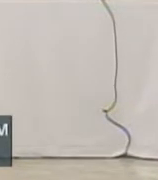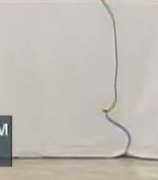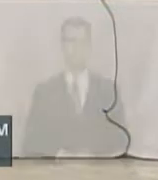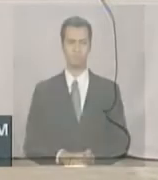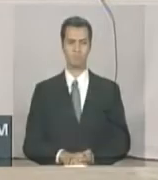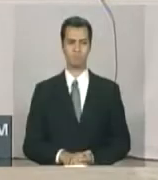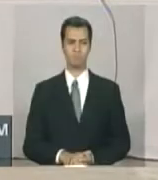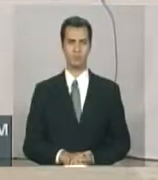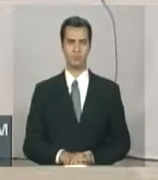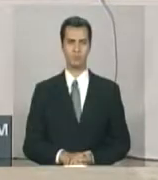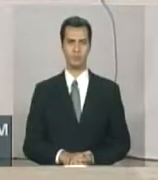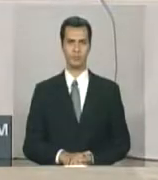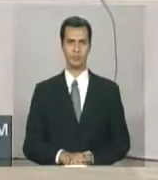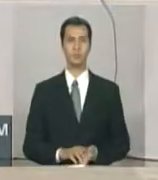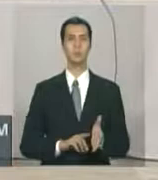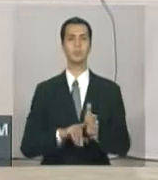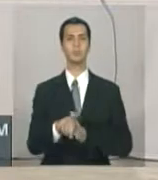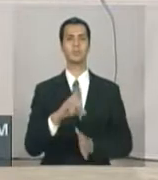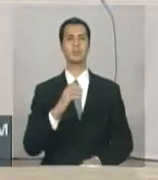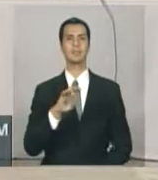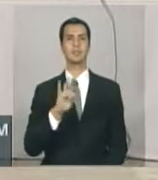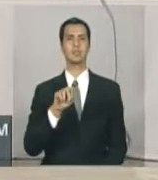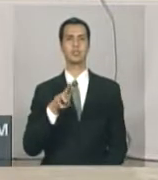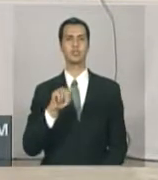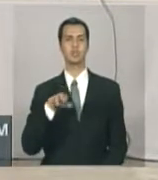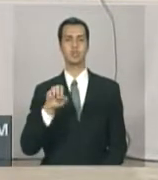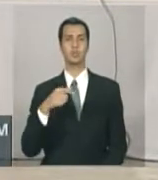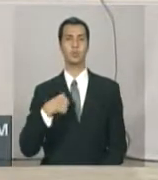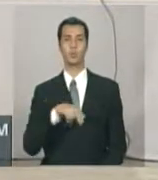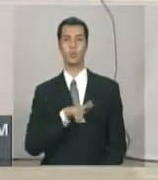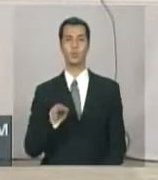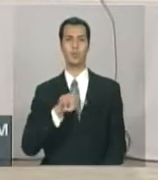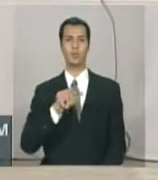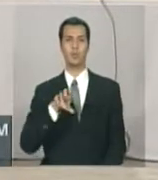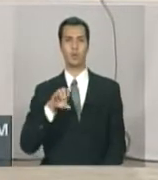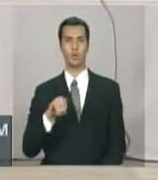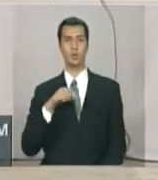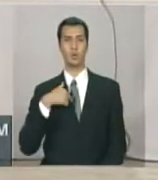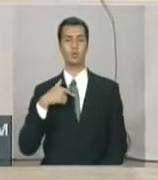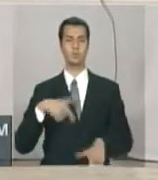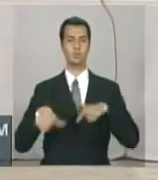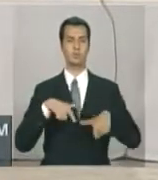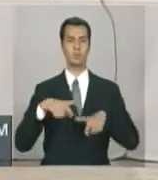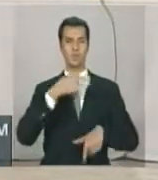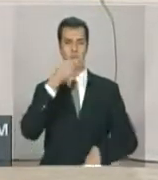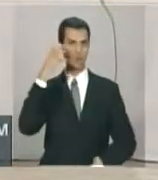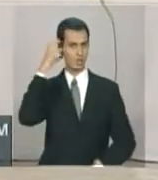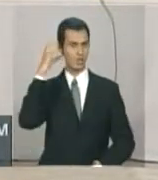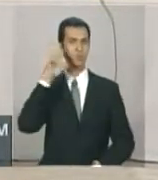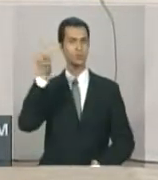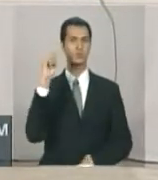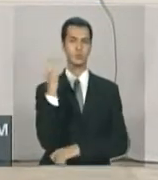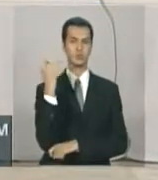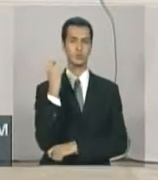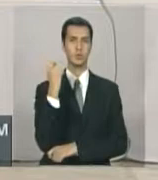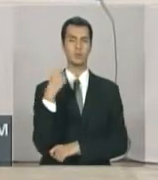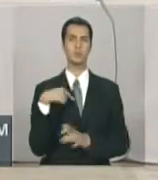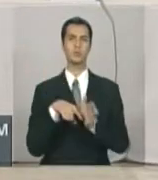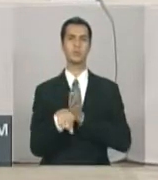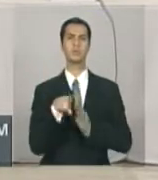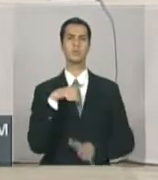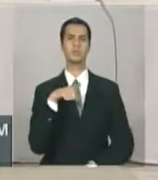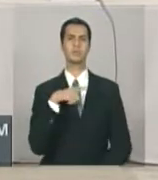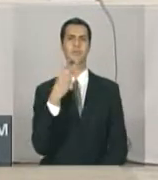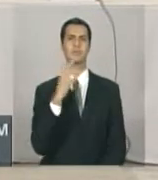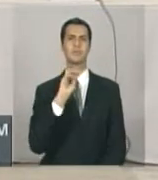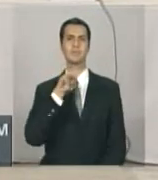Pergunta para o Cristiano, acho que talvez ele possa responder melhor. É o Léo Sabala, da Rádio Gaúcha. Esses 30 milhões de reais, 10 milhões para cada estado, eu queria que